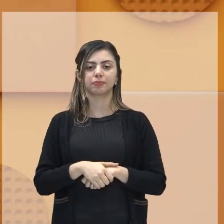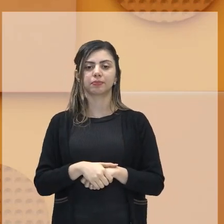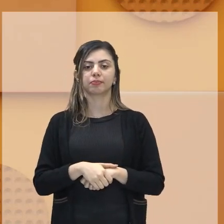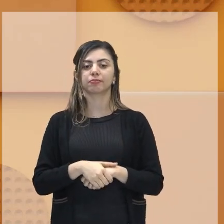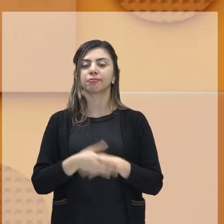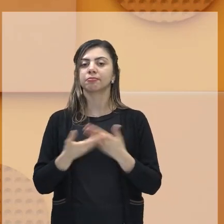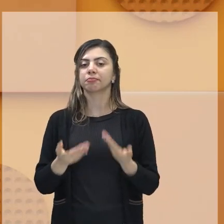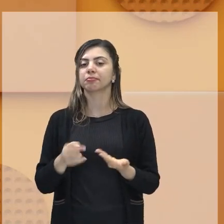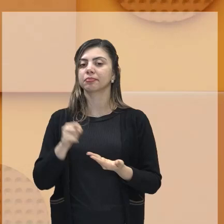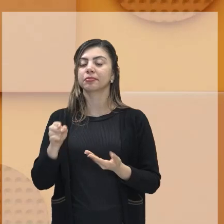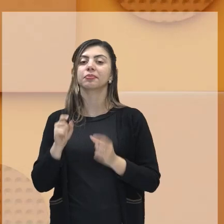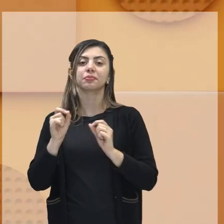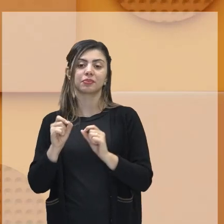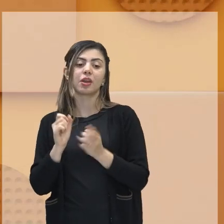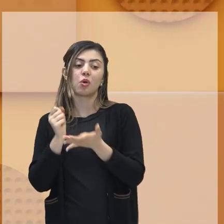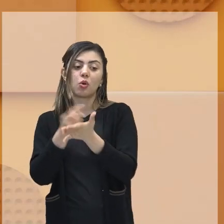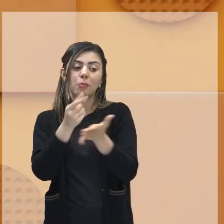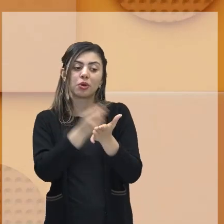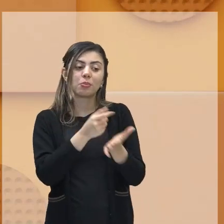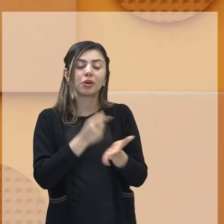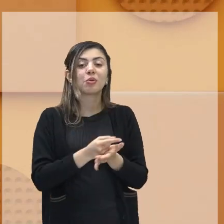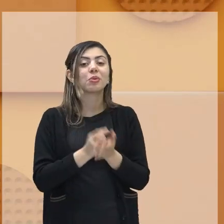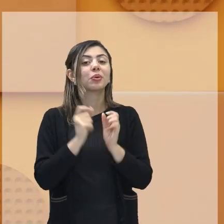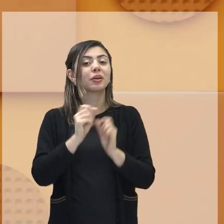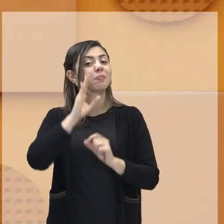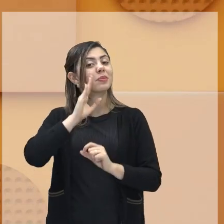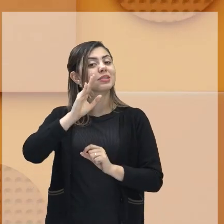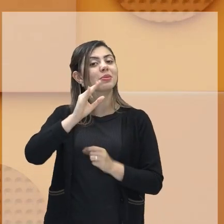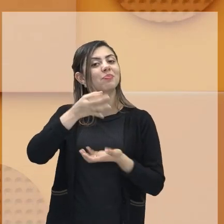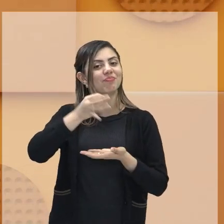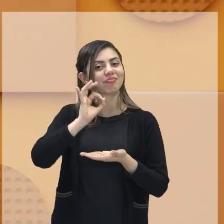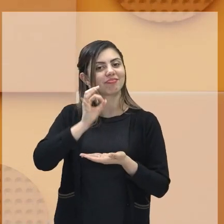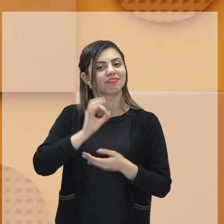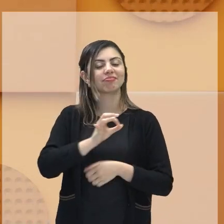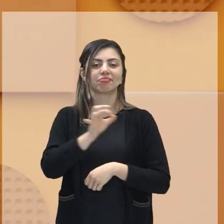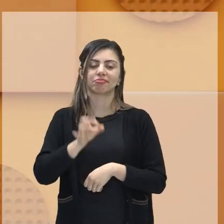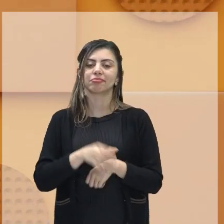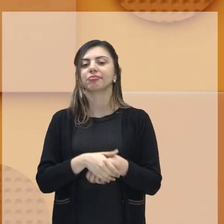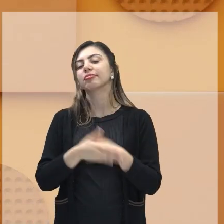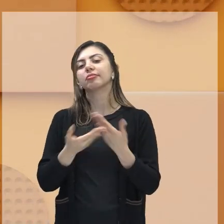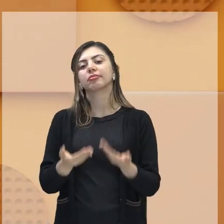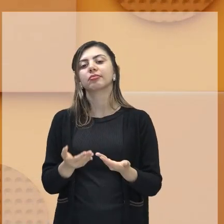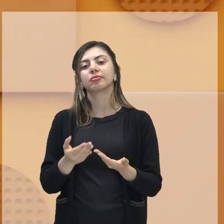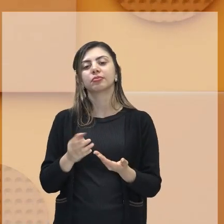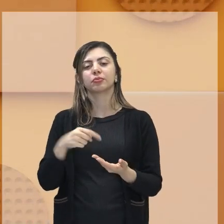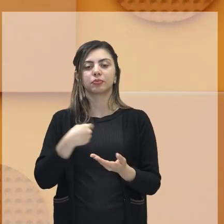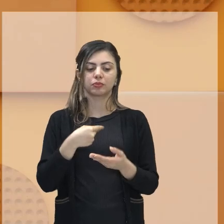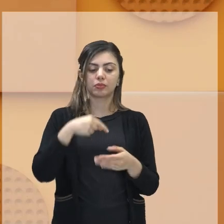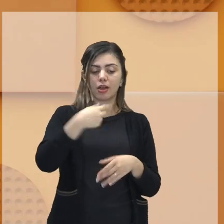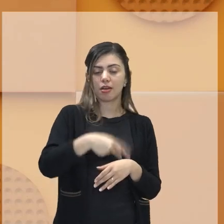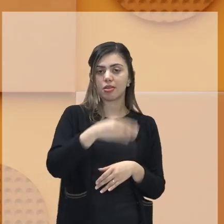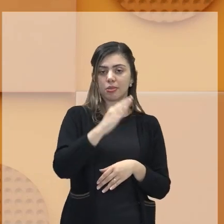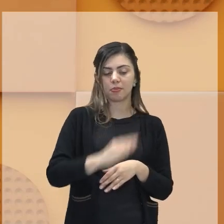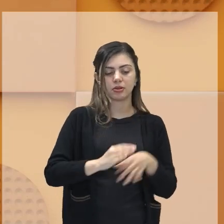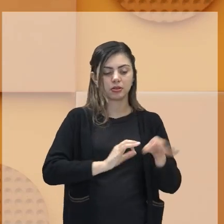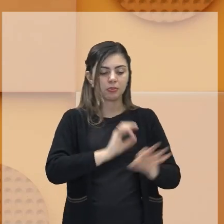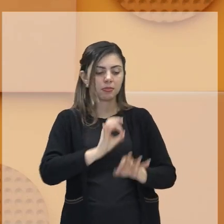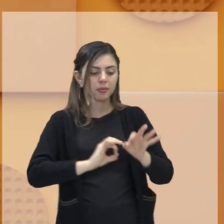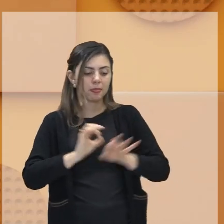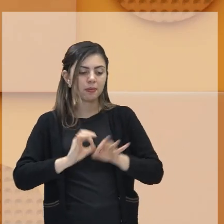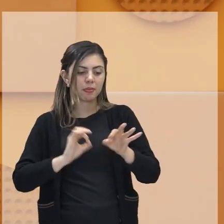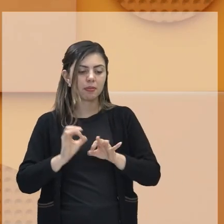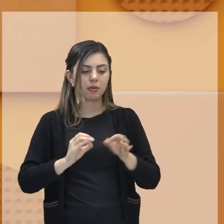adivinha de quê? De café, exatamente. Então, adivinha? A produção brasileira teve uma tendência de